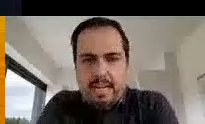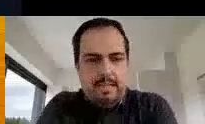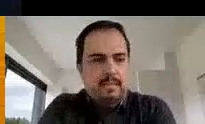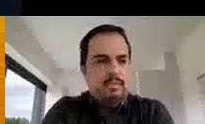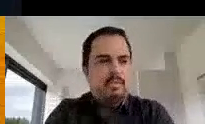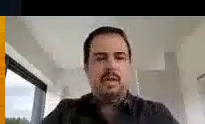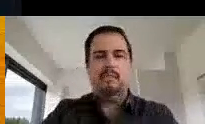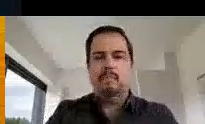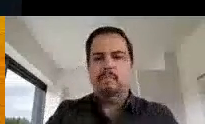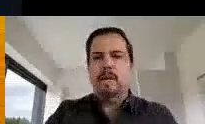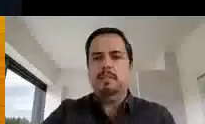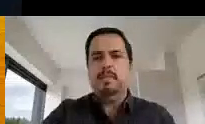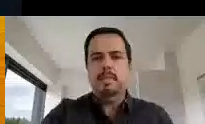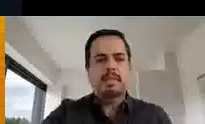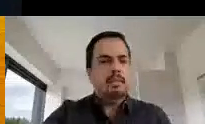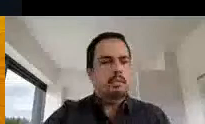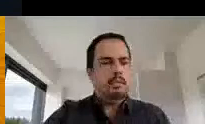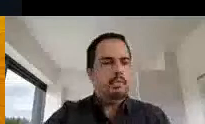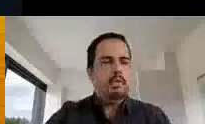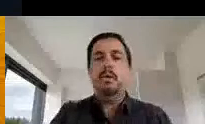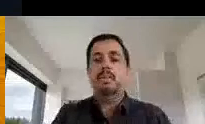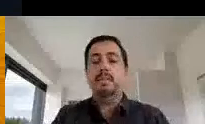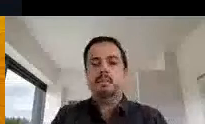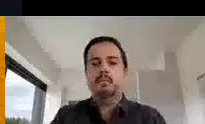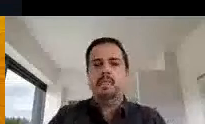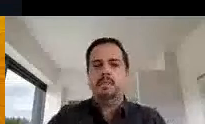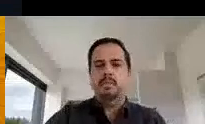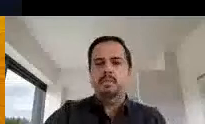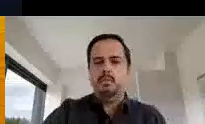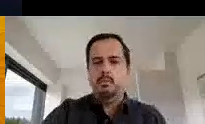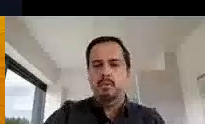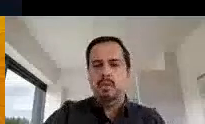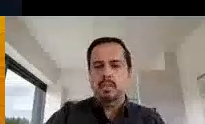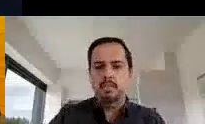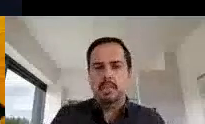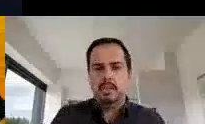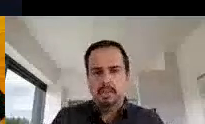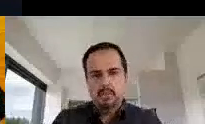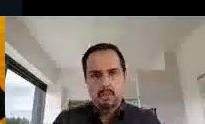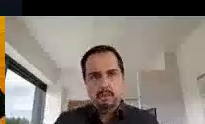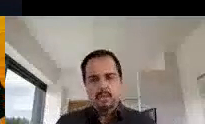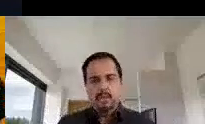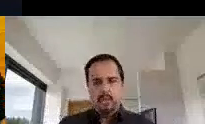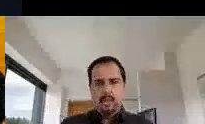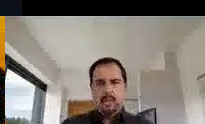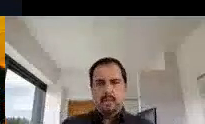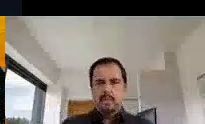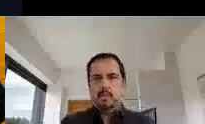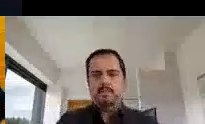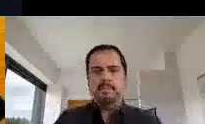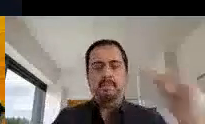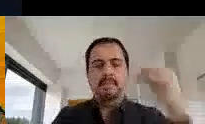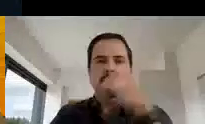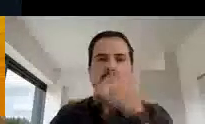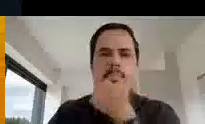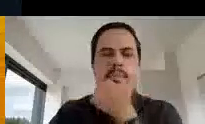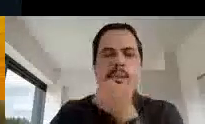na canela, nós vamos falar bastante, de forma bastante objetiva, viu, crua, e vocês interfiram aí a hora que vocês acharem melhor,